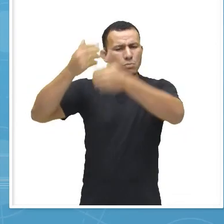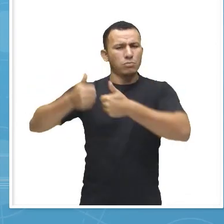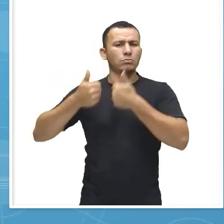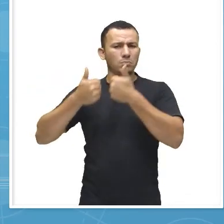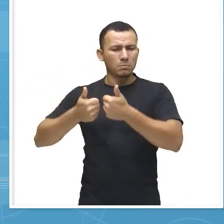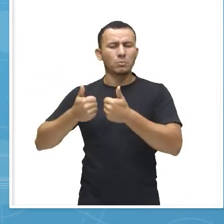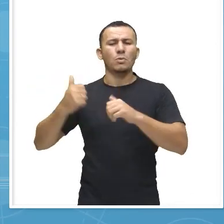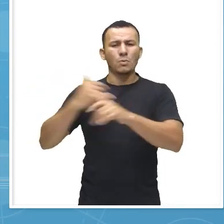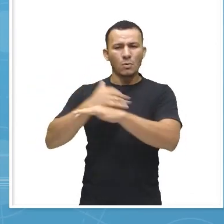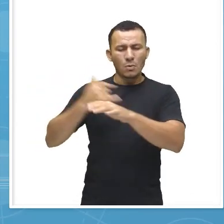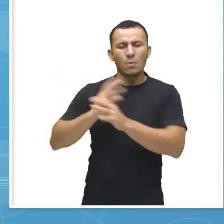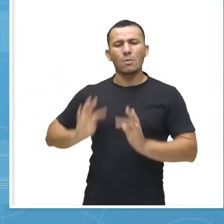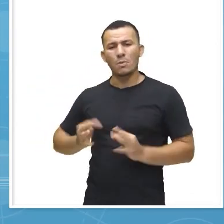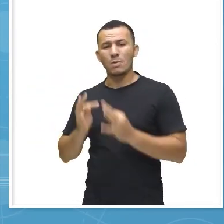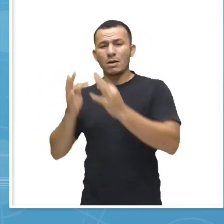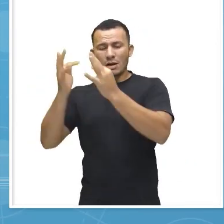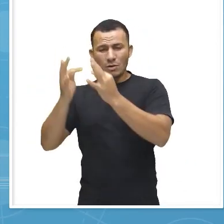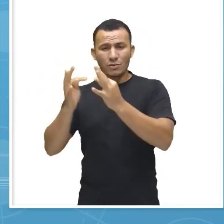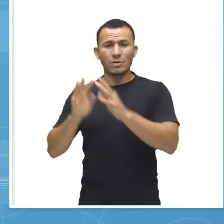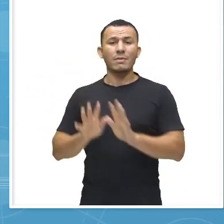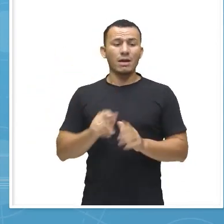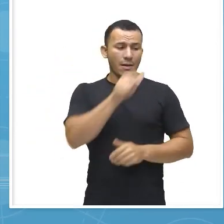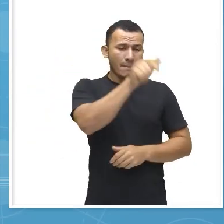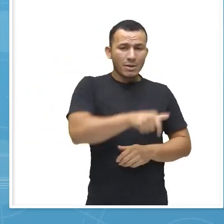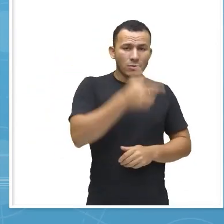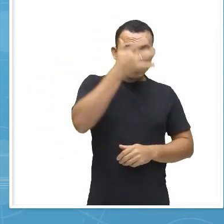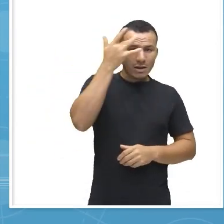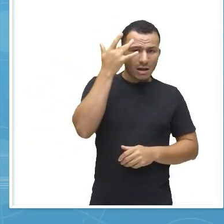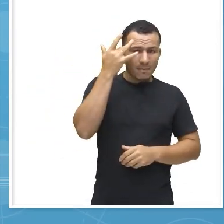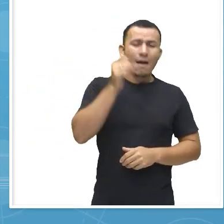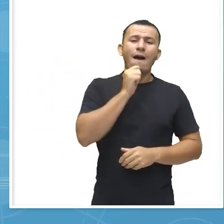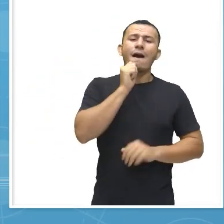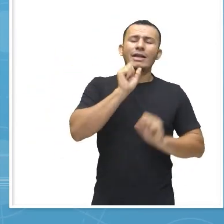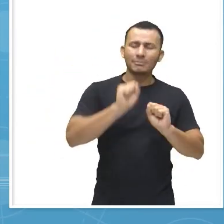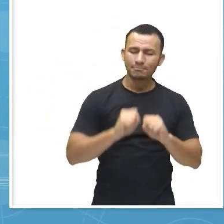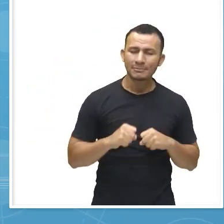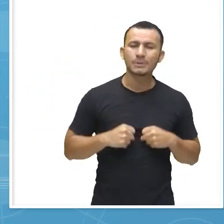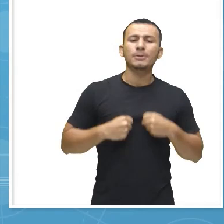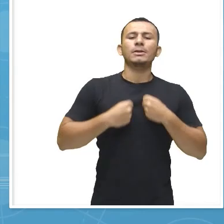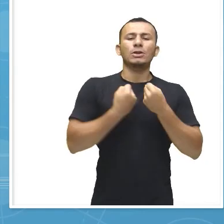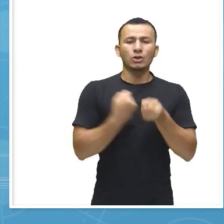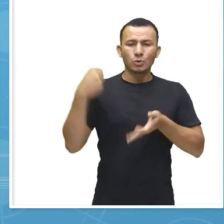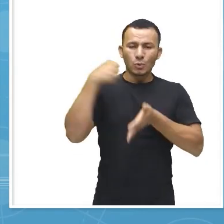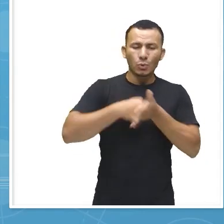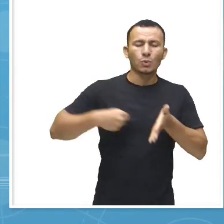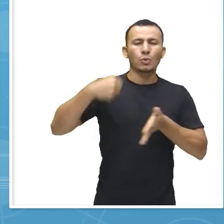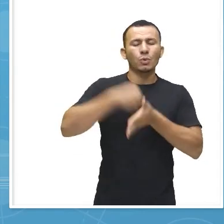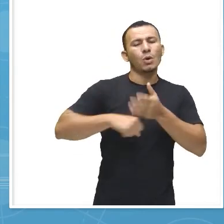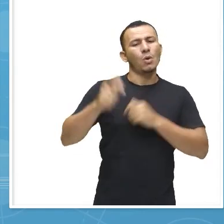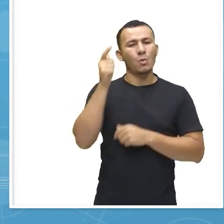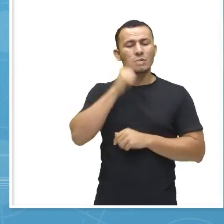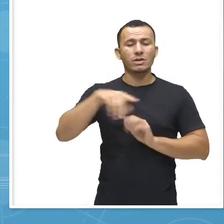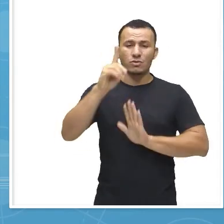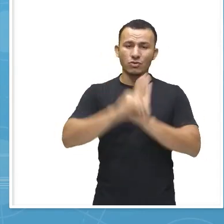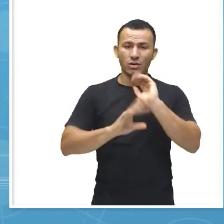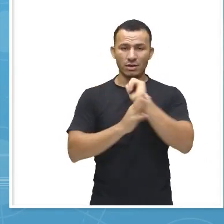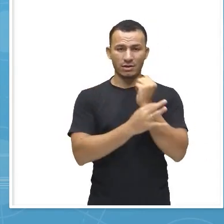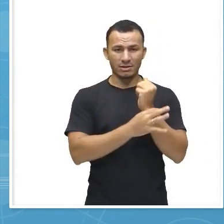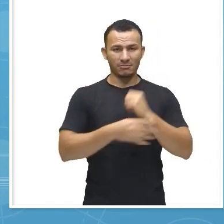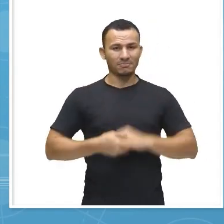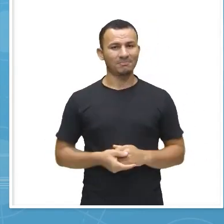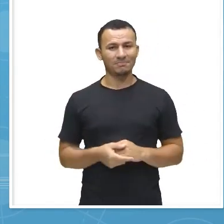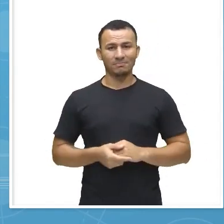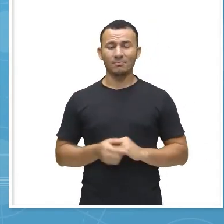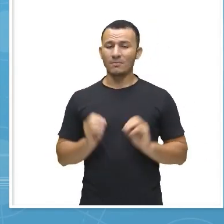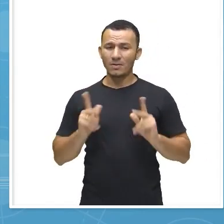cidade, de novas tecnologias, o trabalhador ainda vai lutar muito para conseguir aí adquirir algum direito, tudo bem?